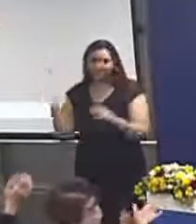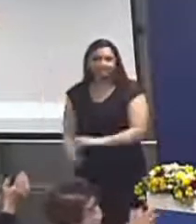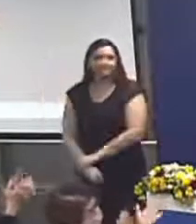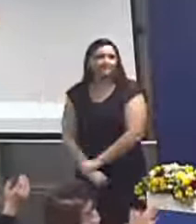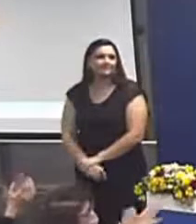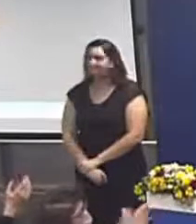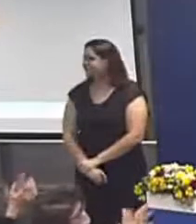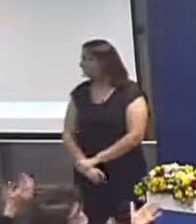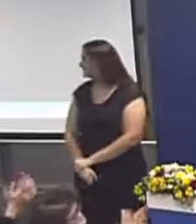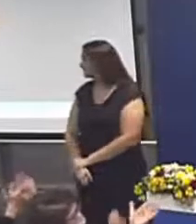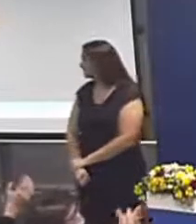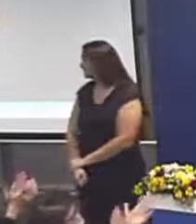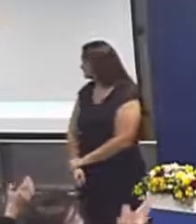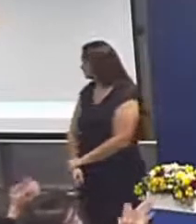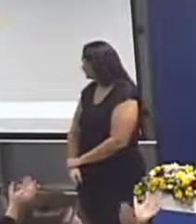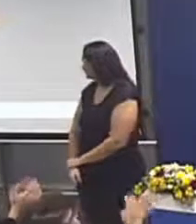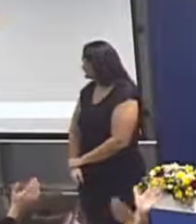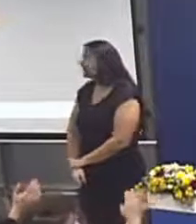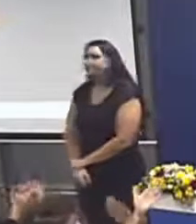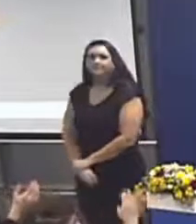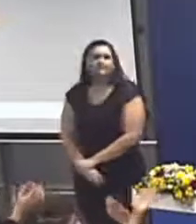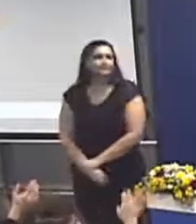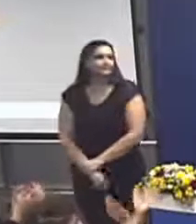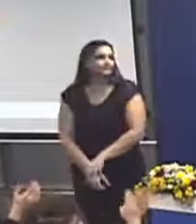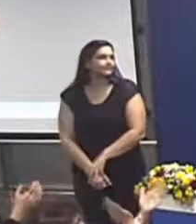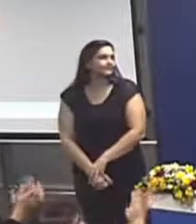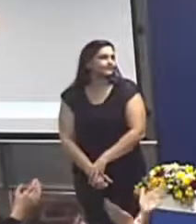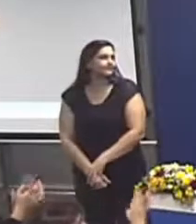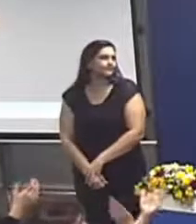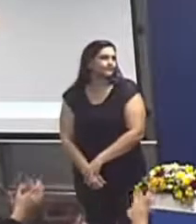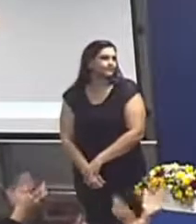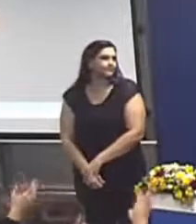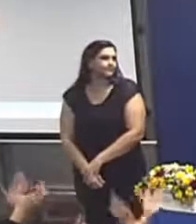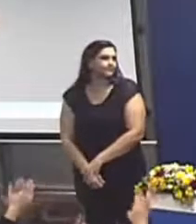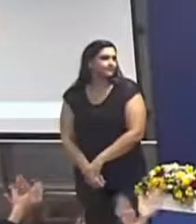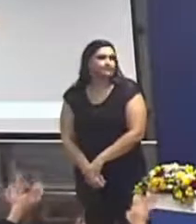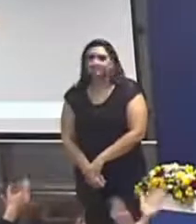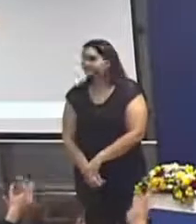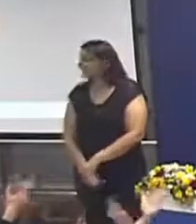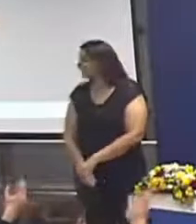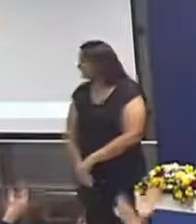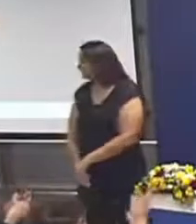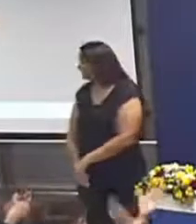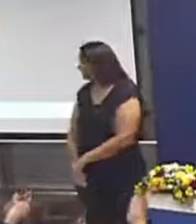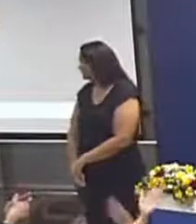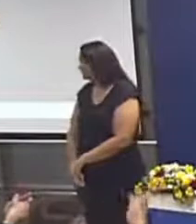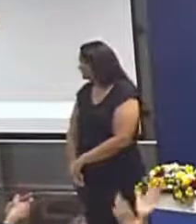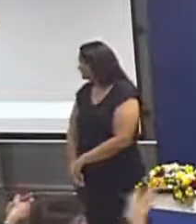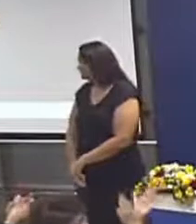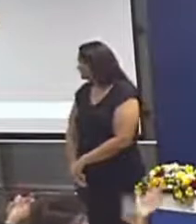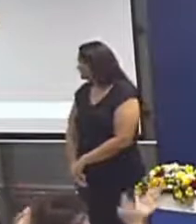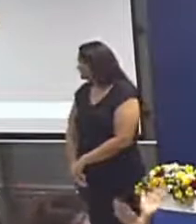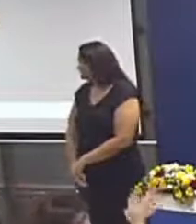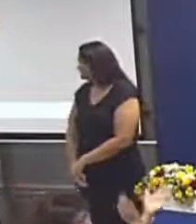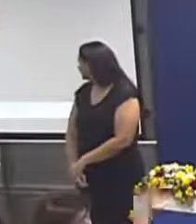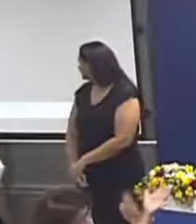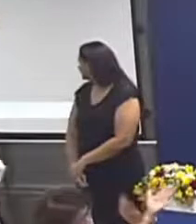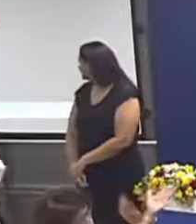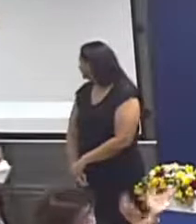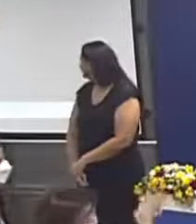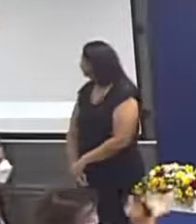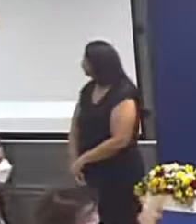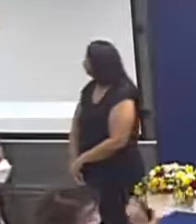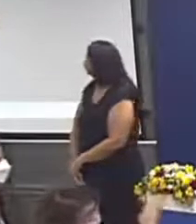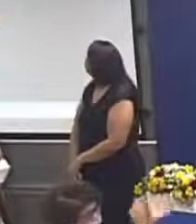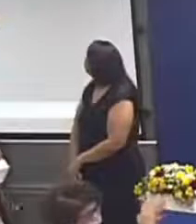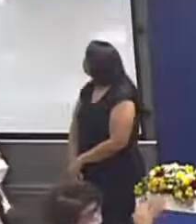Cobrava muito da gente fazer isso também. Ficar perto dos parabéns, mais velhos. Muito obrigado. Realmente, para